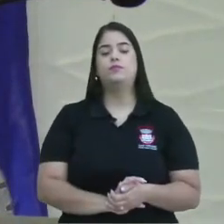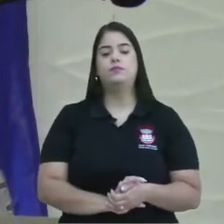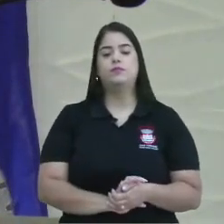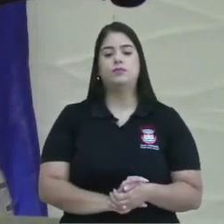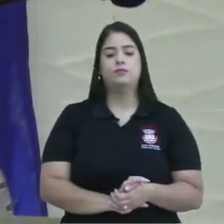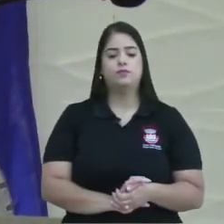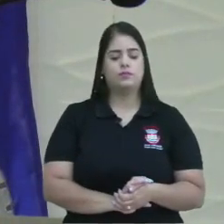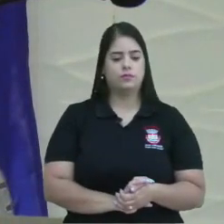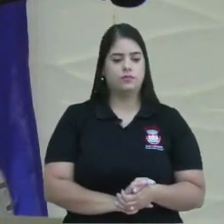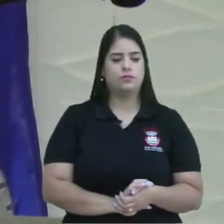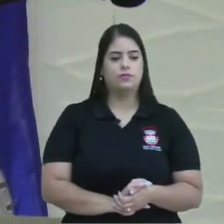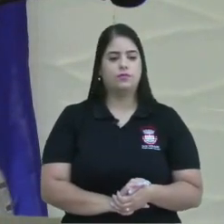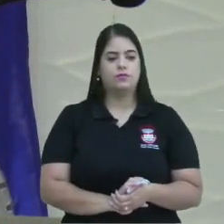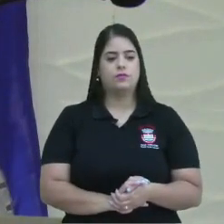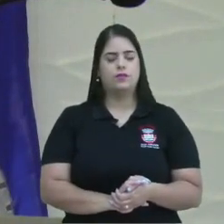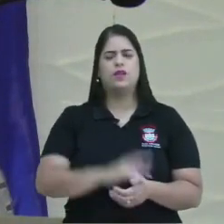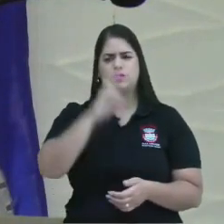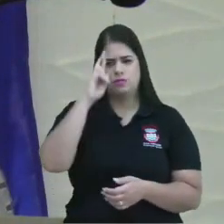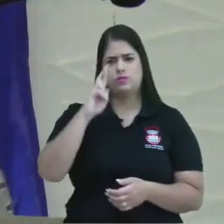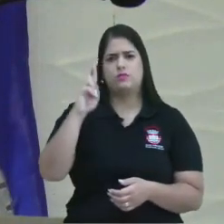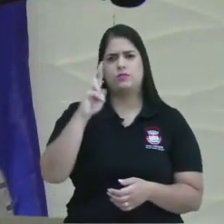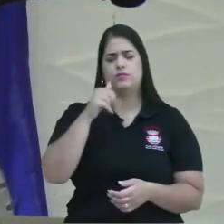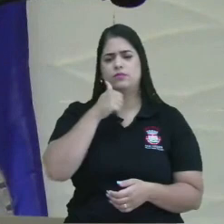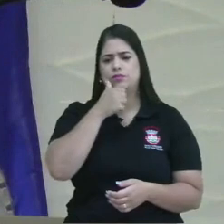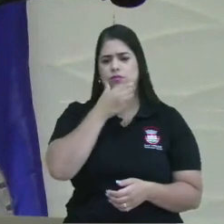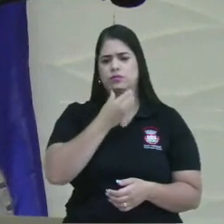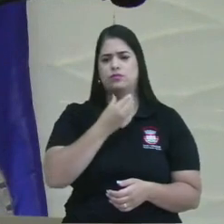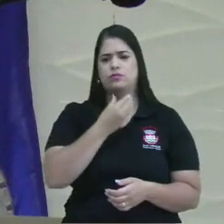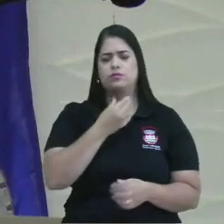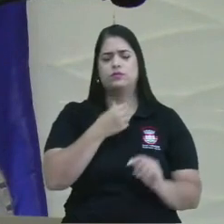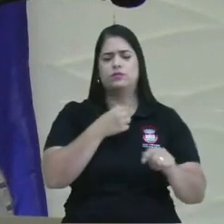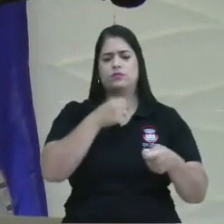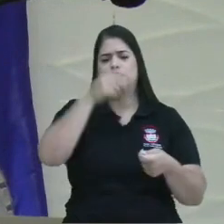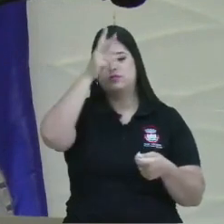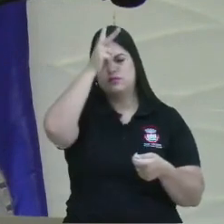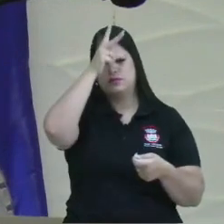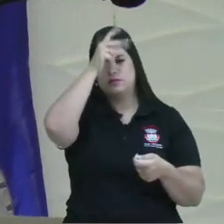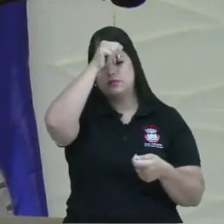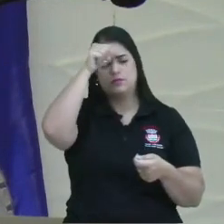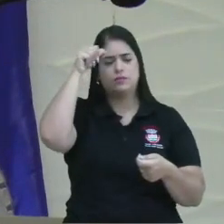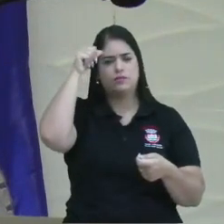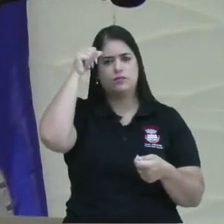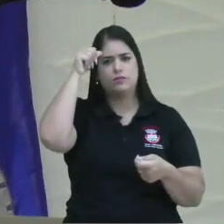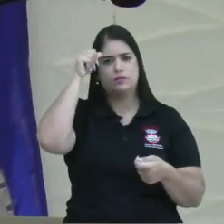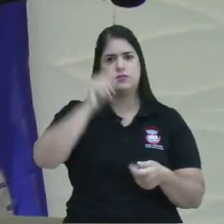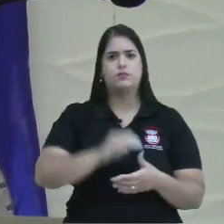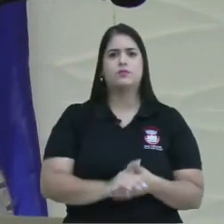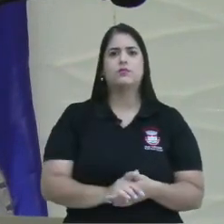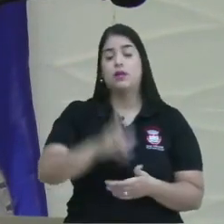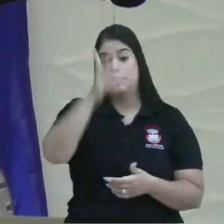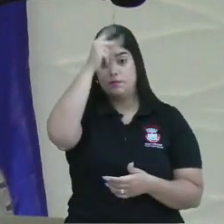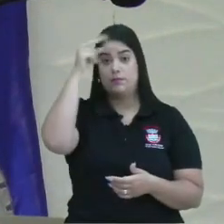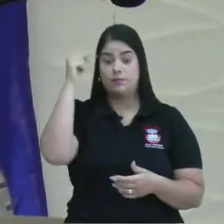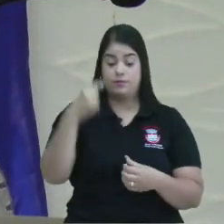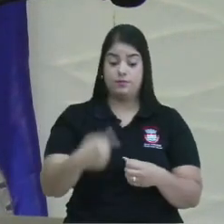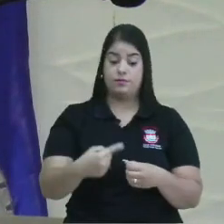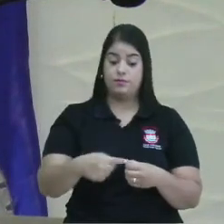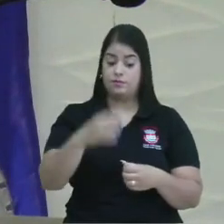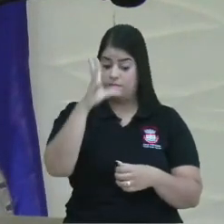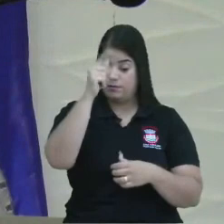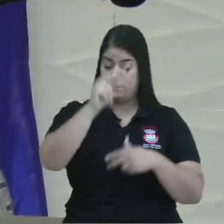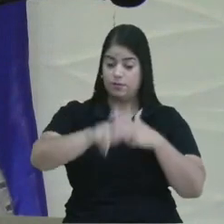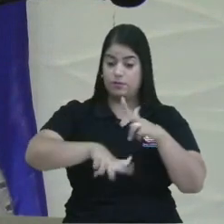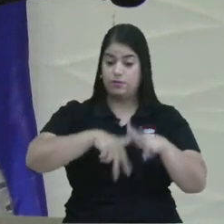onde pede ao senhor Pedro Alexandre, né, Medeiros de Souza, o prefeito do nosso município, com